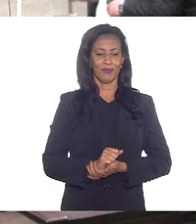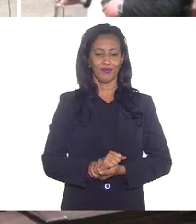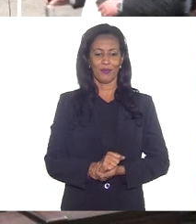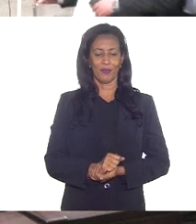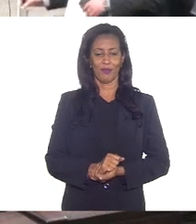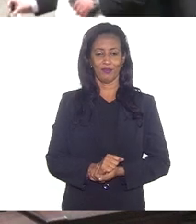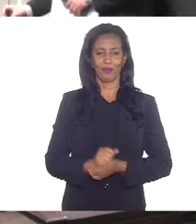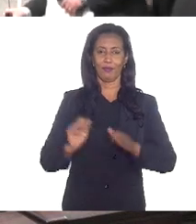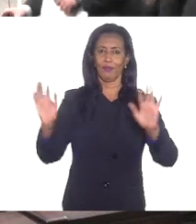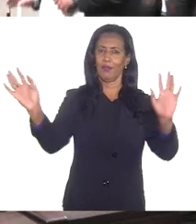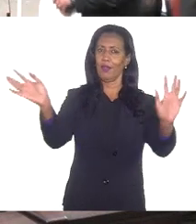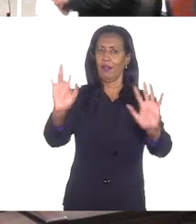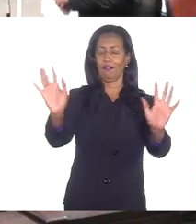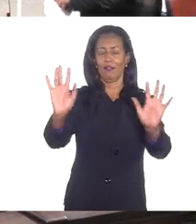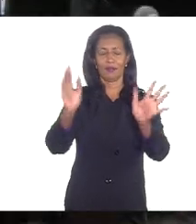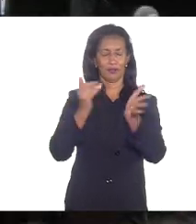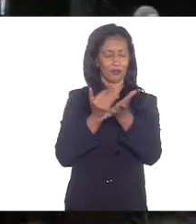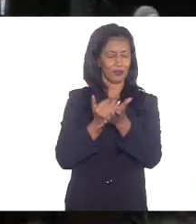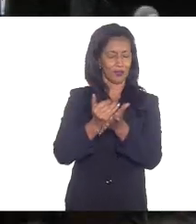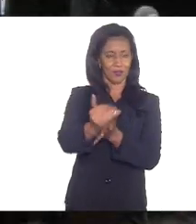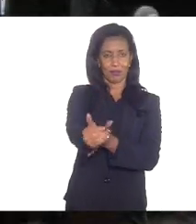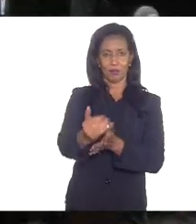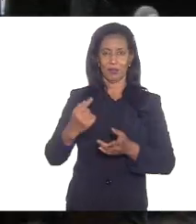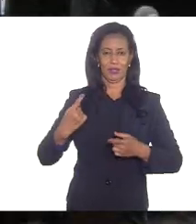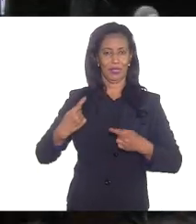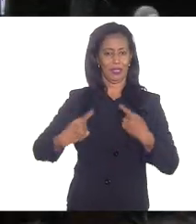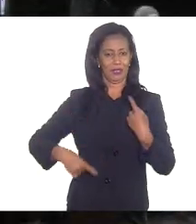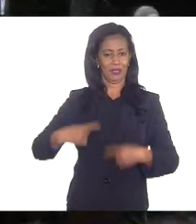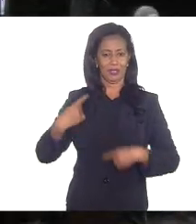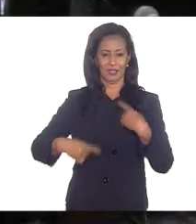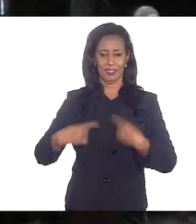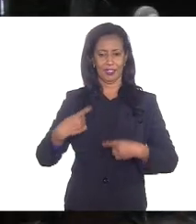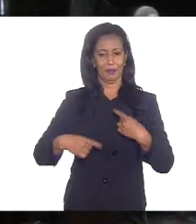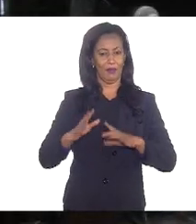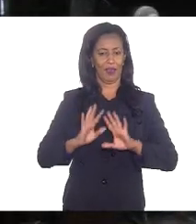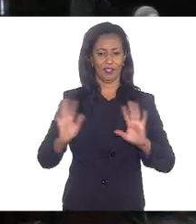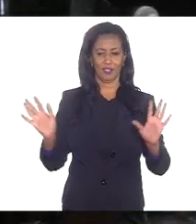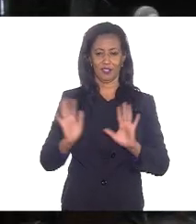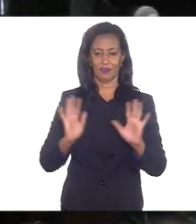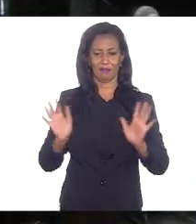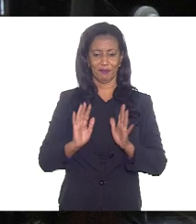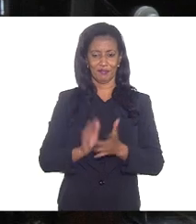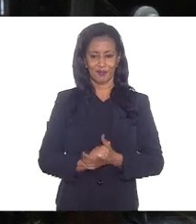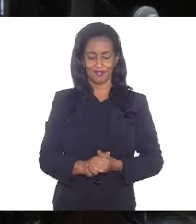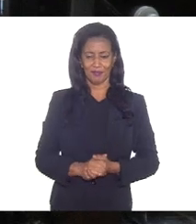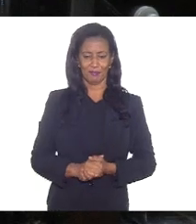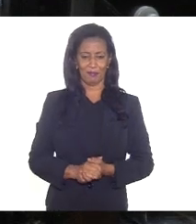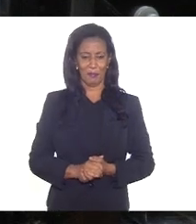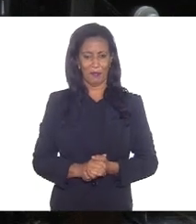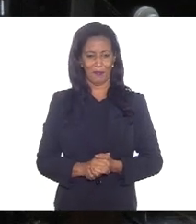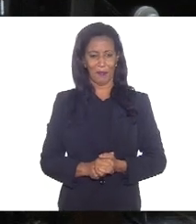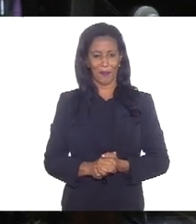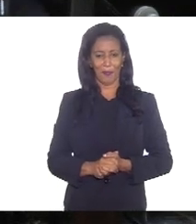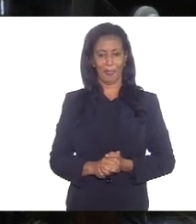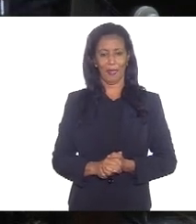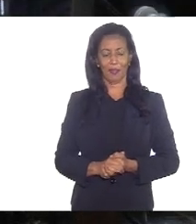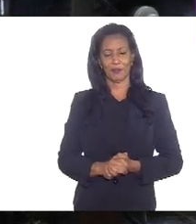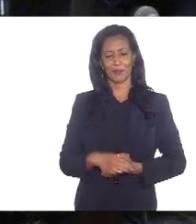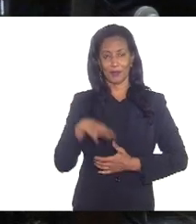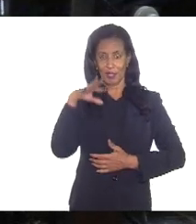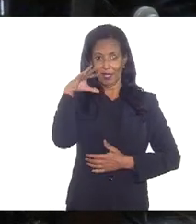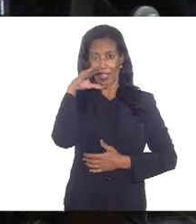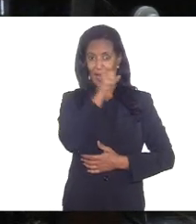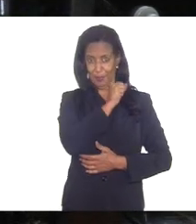Nós não vamos começar um debate aqui. Vou deixar mas dois é sobre minutos. O tema, presidente. Não, mas... É rápido. Ok.